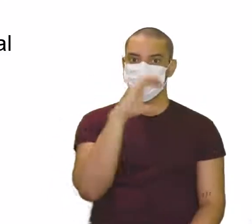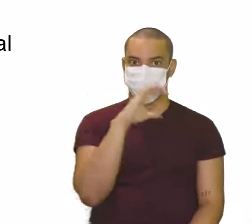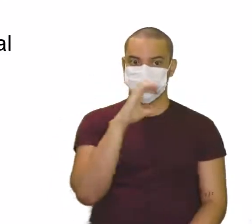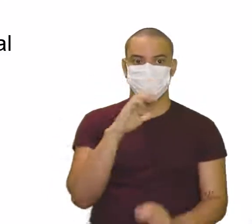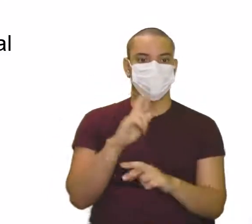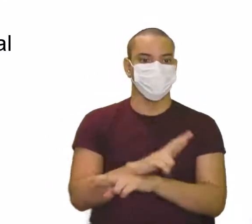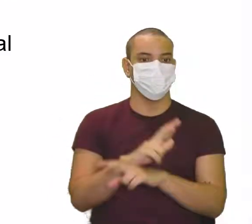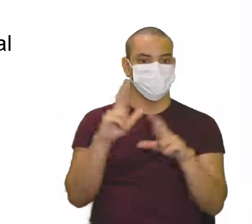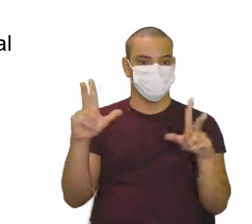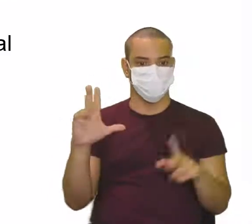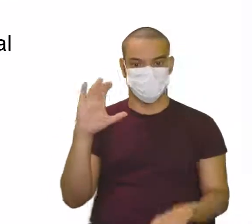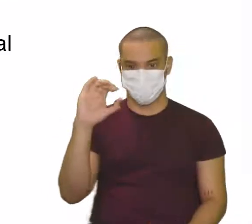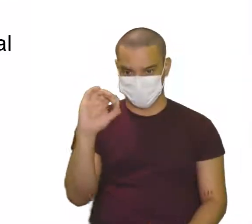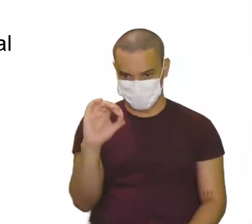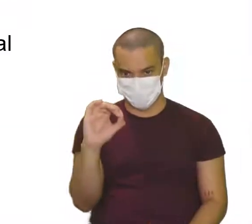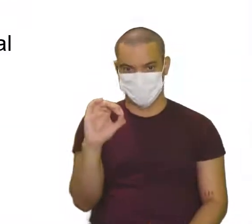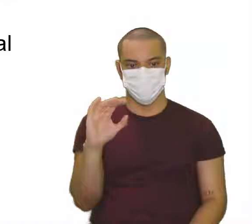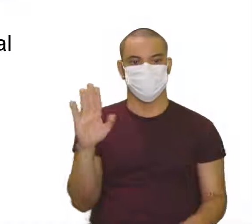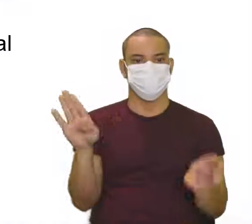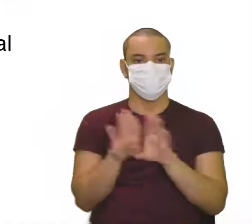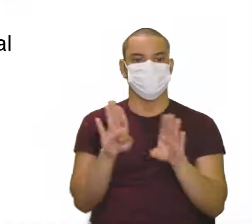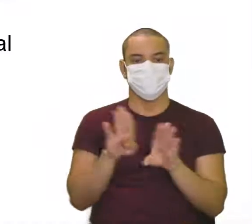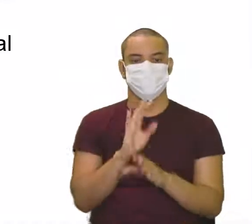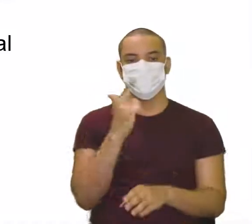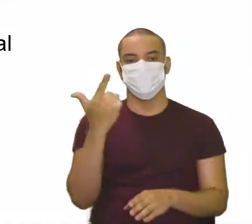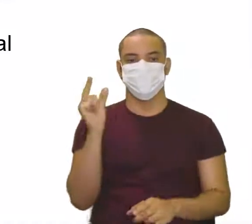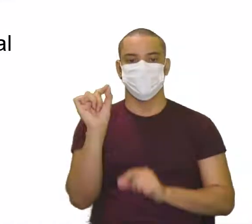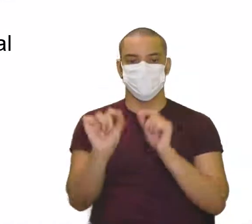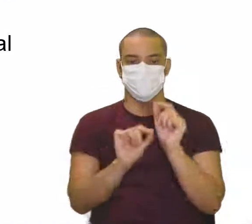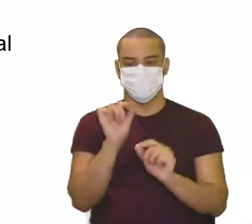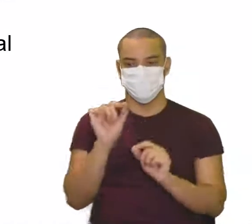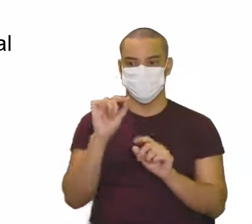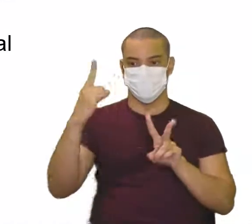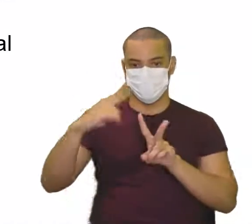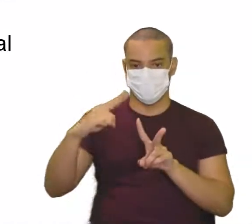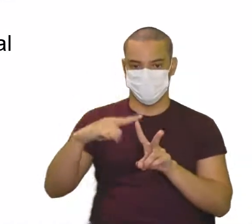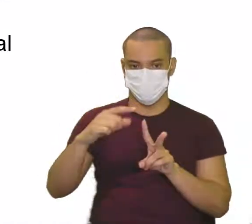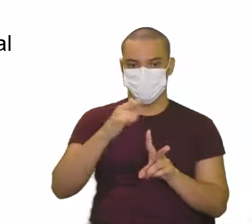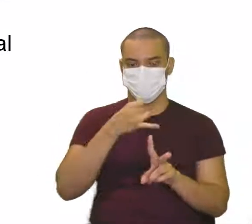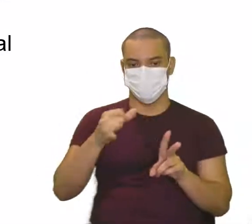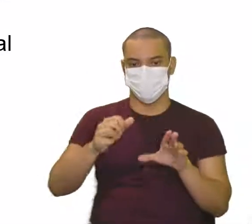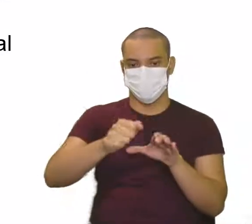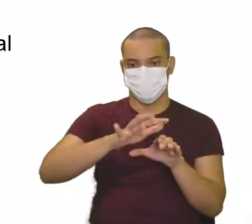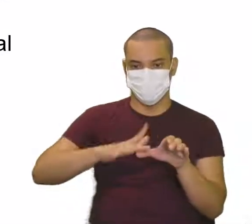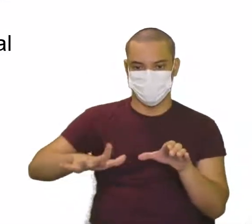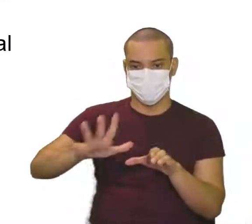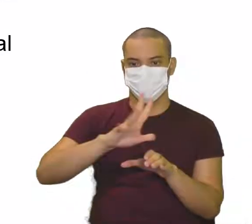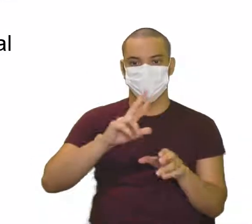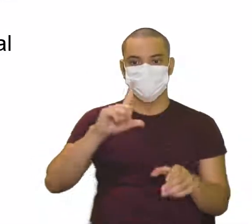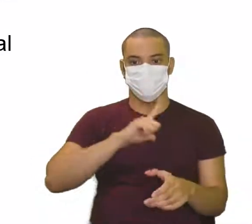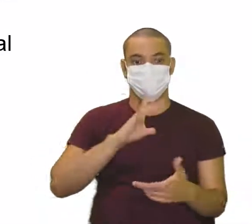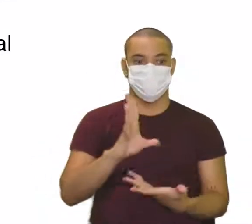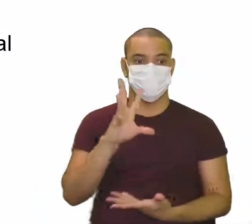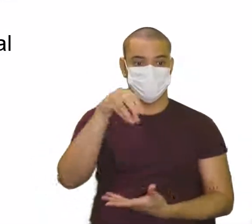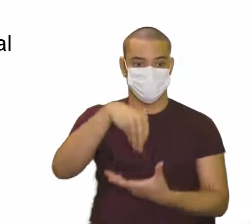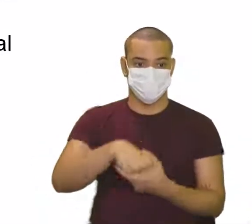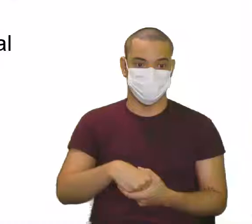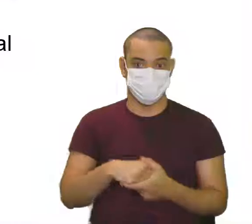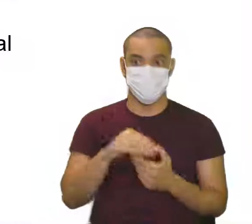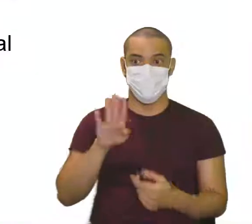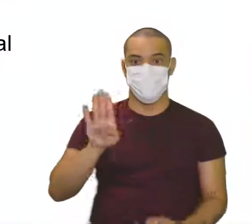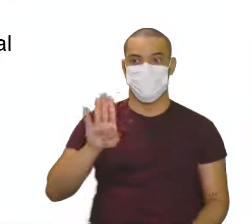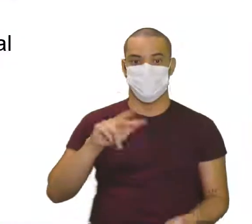diferente de zero. E também aqui, outra condição, é que o vetor campo magnético no referencial adotado é